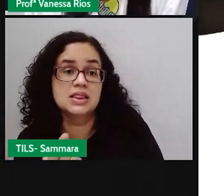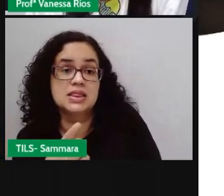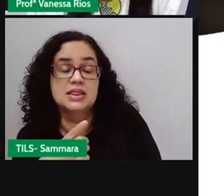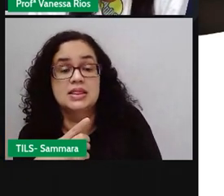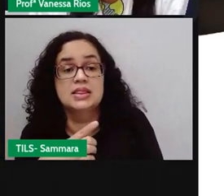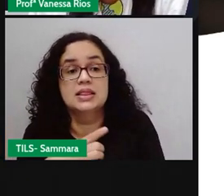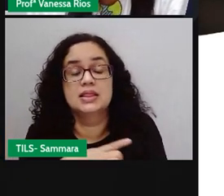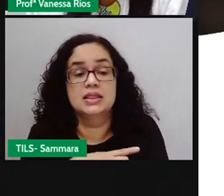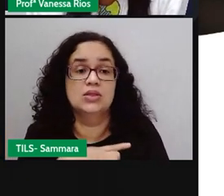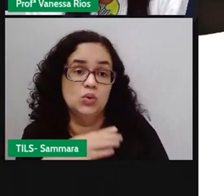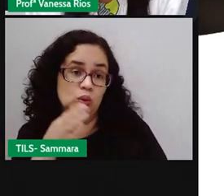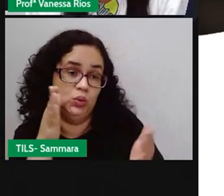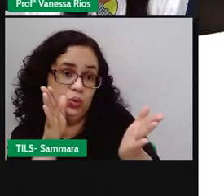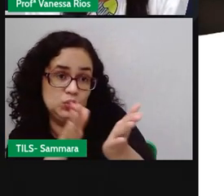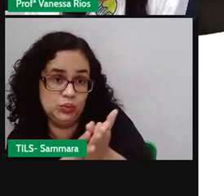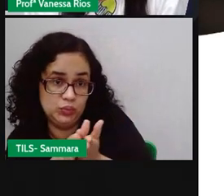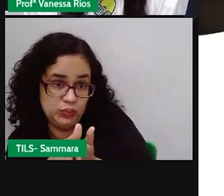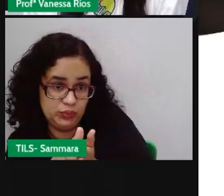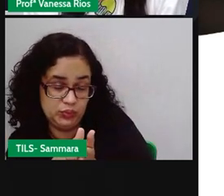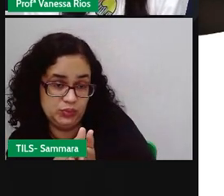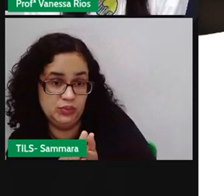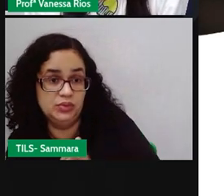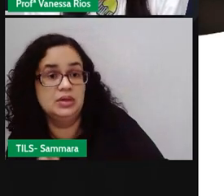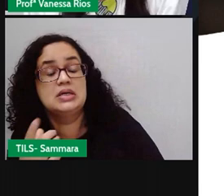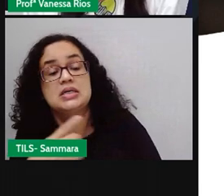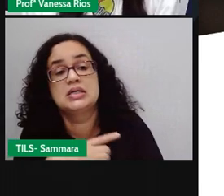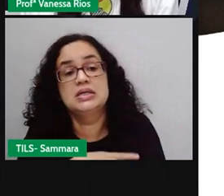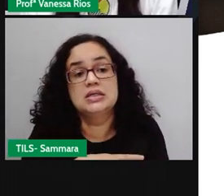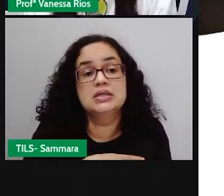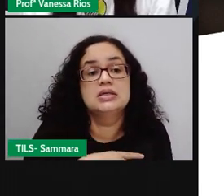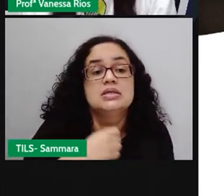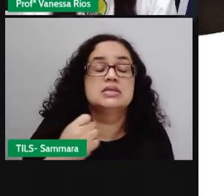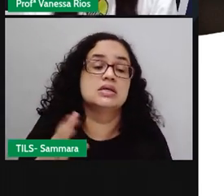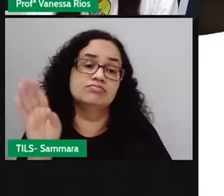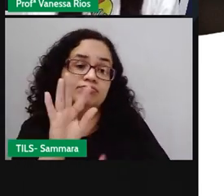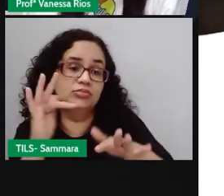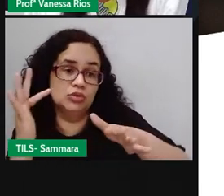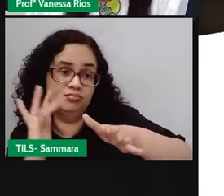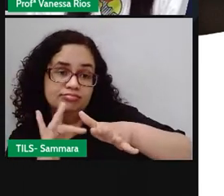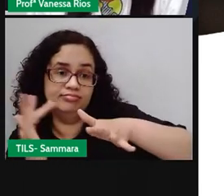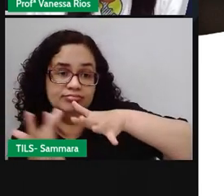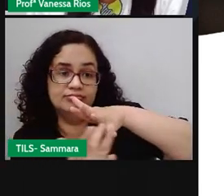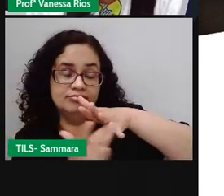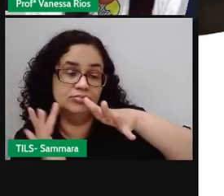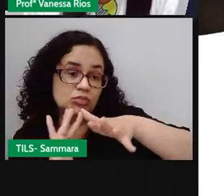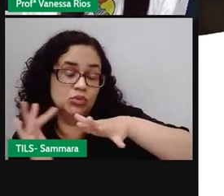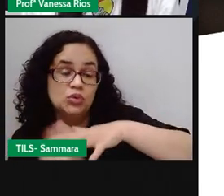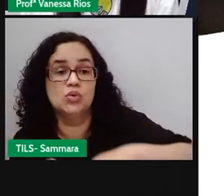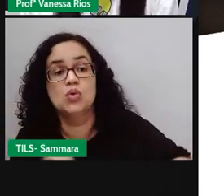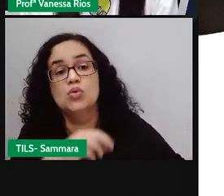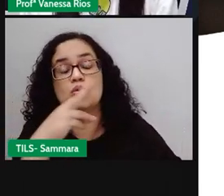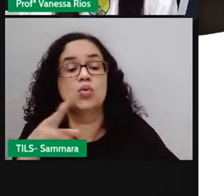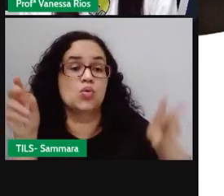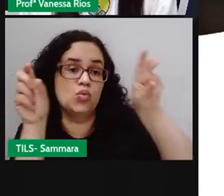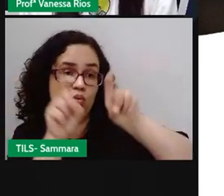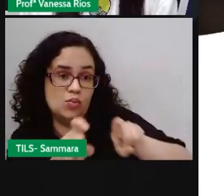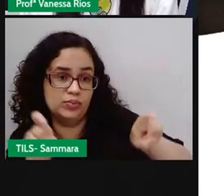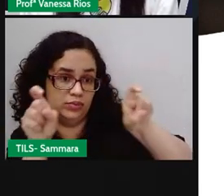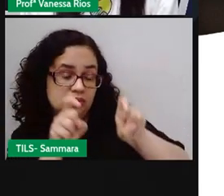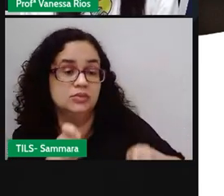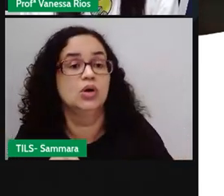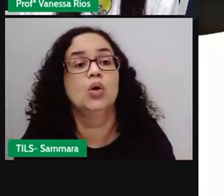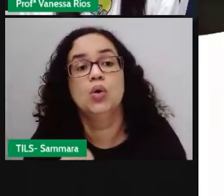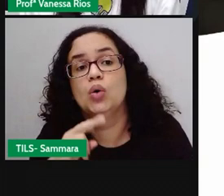não estejam impressas, né? Que estejam lá expostas na rede social, ou no seu computador, ou salvas no